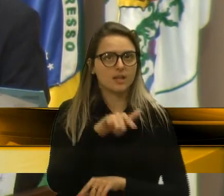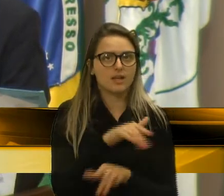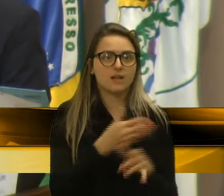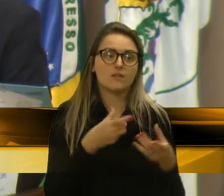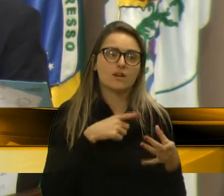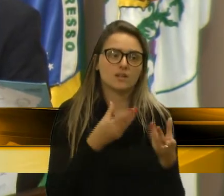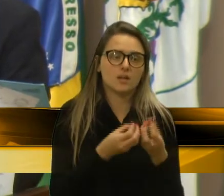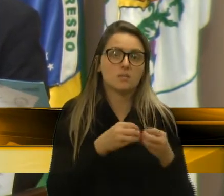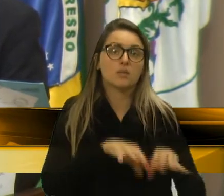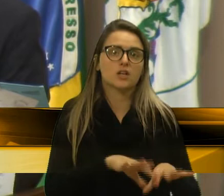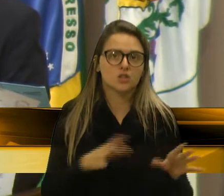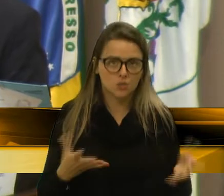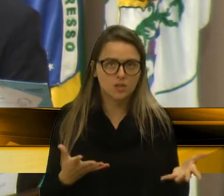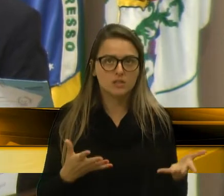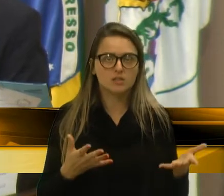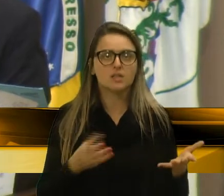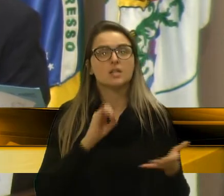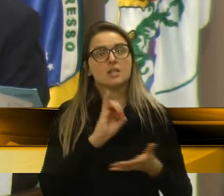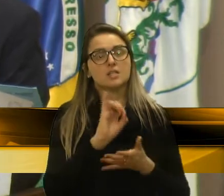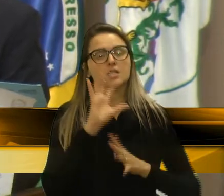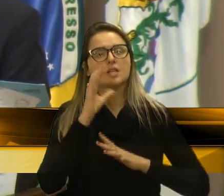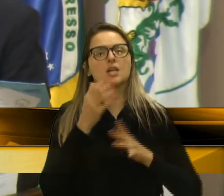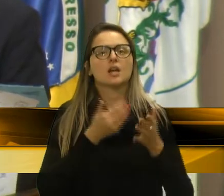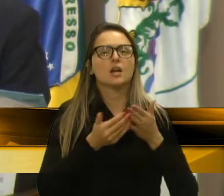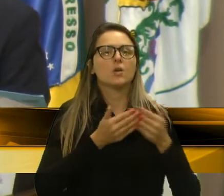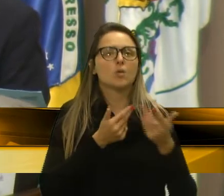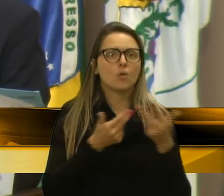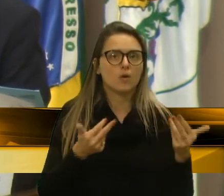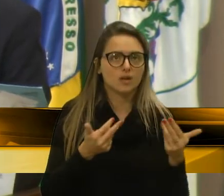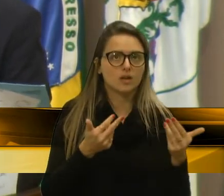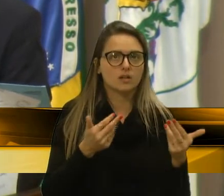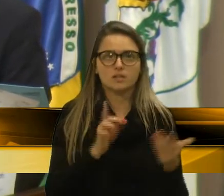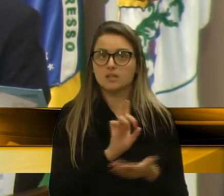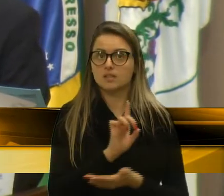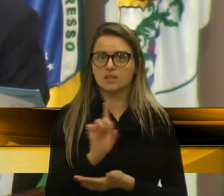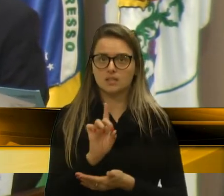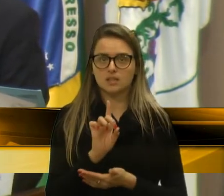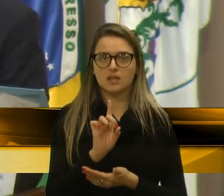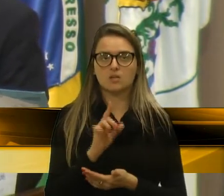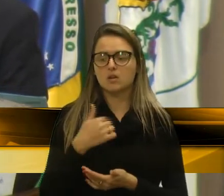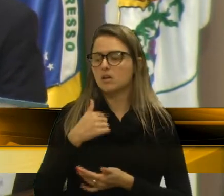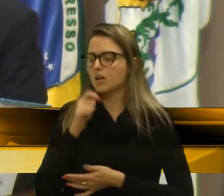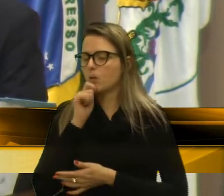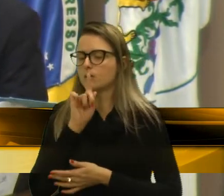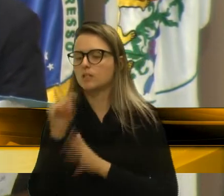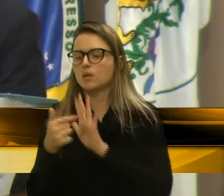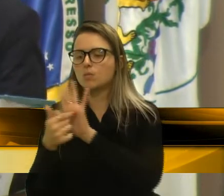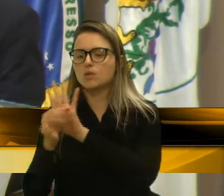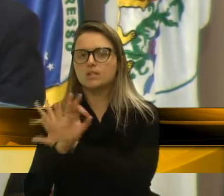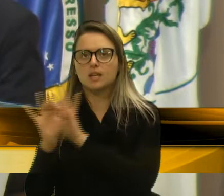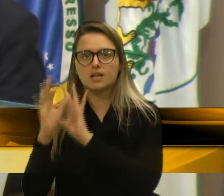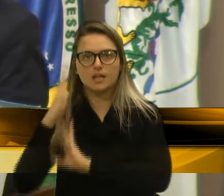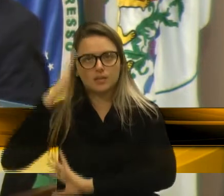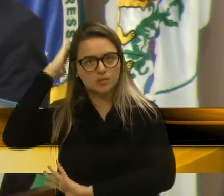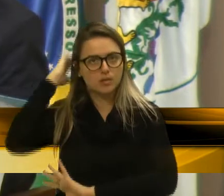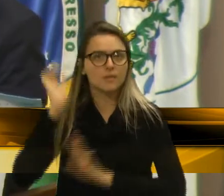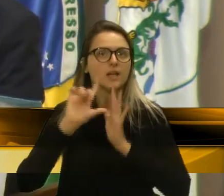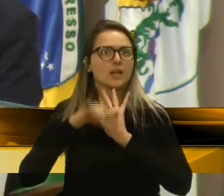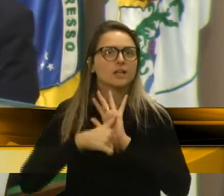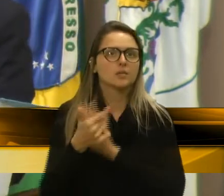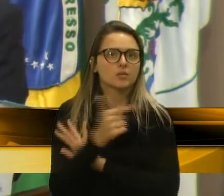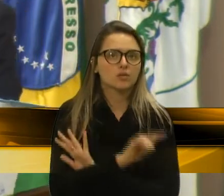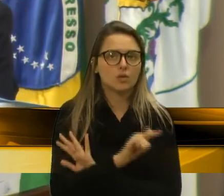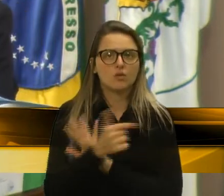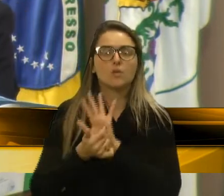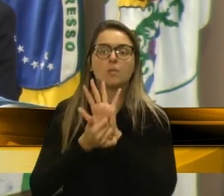prejudicando. Se alguma coisa tem que ser feita, não levei ainda o assunto para o prefeito. Aí depois ele retorna dizendo que teria levado o assunto